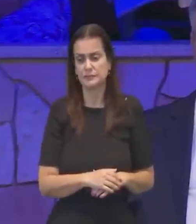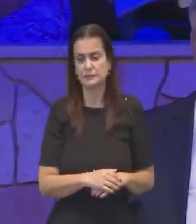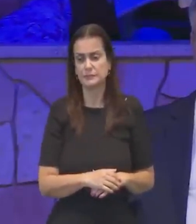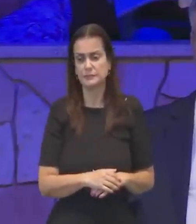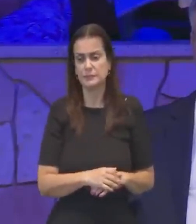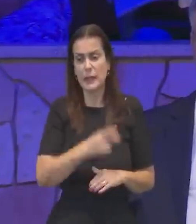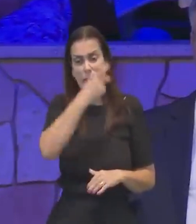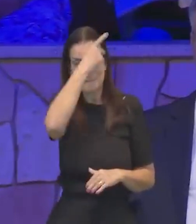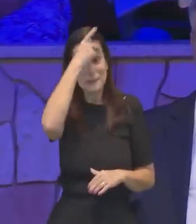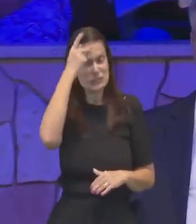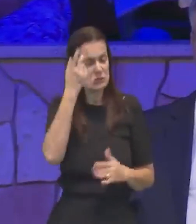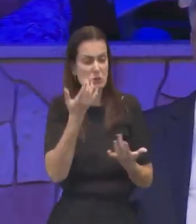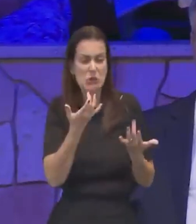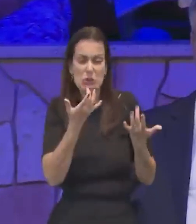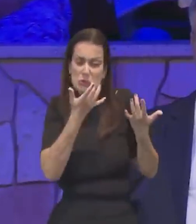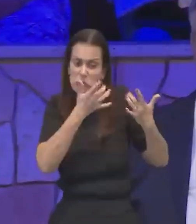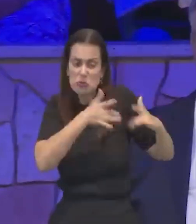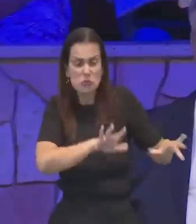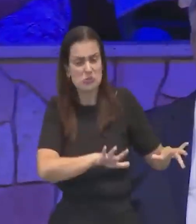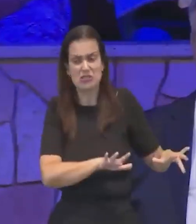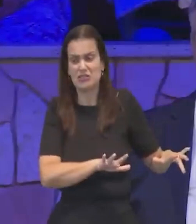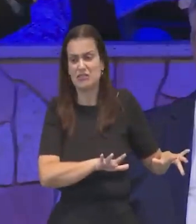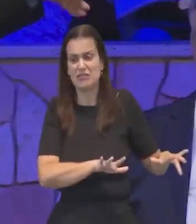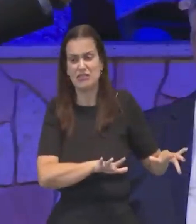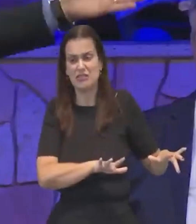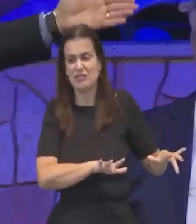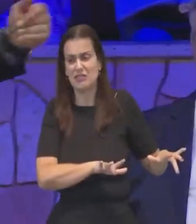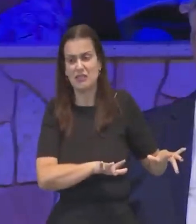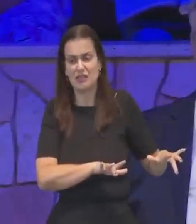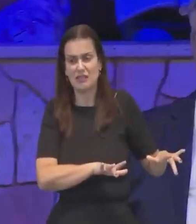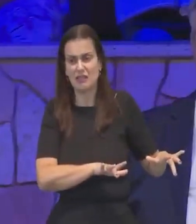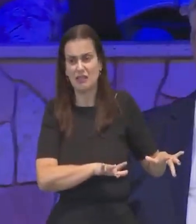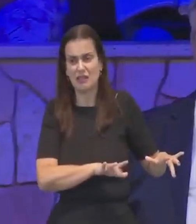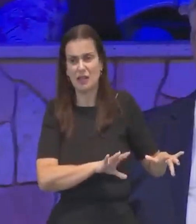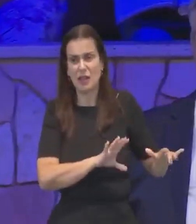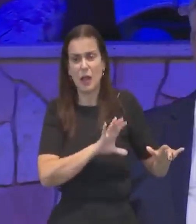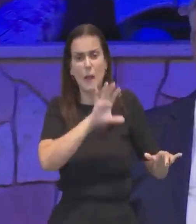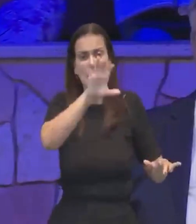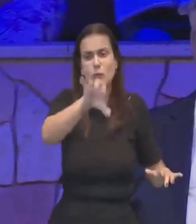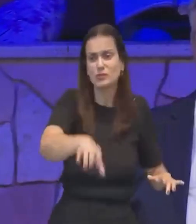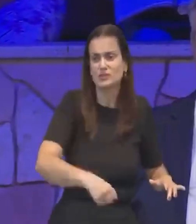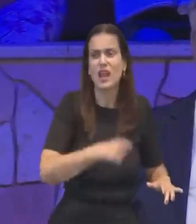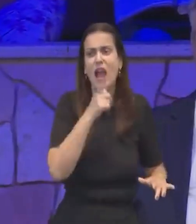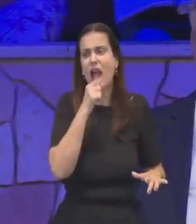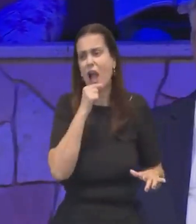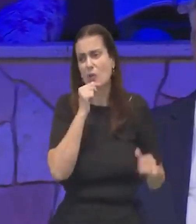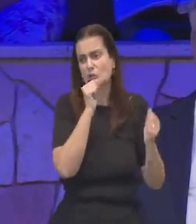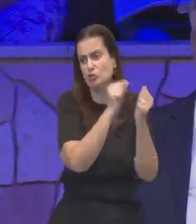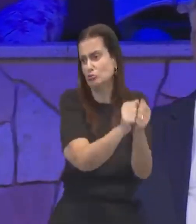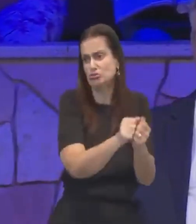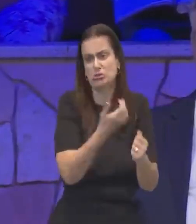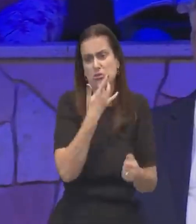As pessoas não queriam nem, ao menos com ela, buscarem a água no poço.